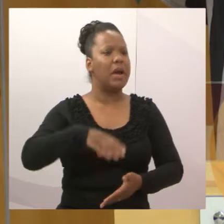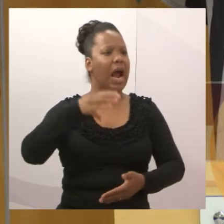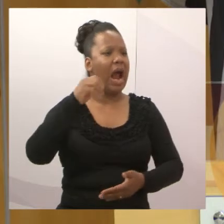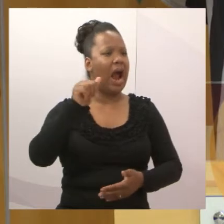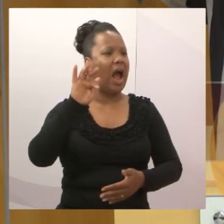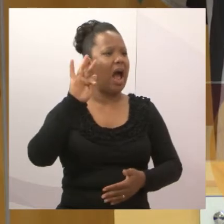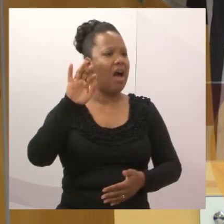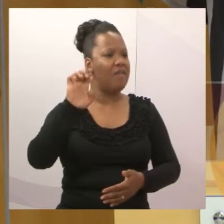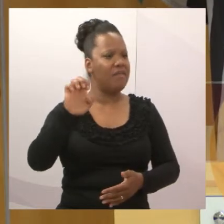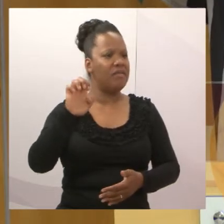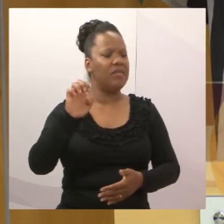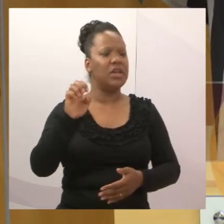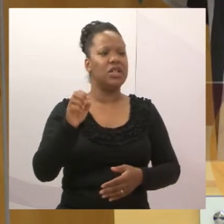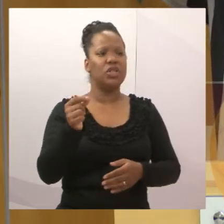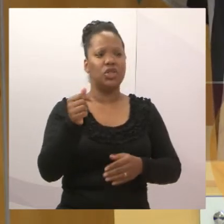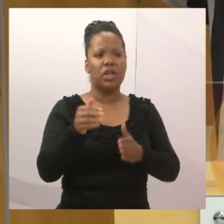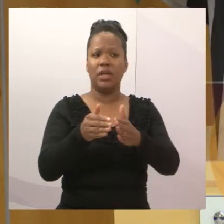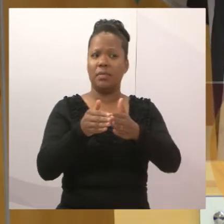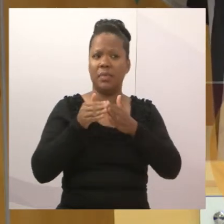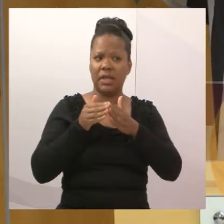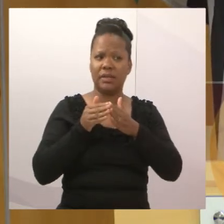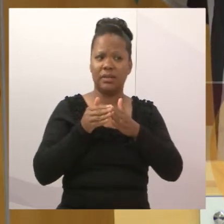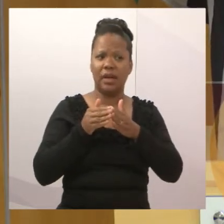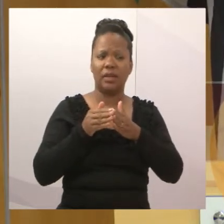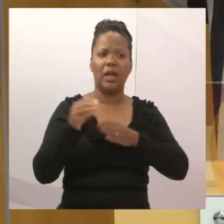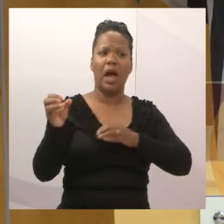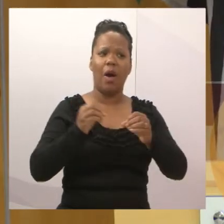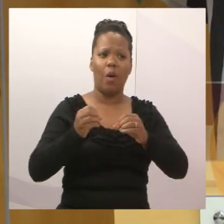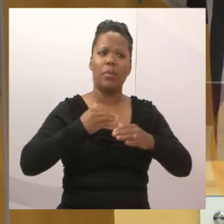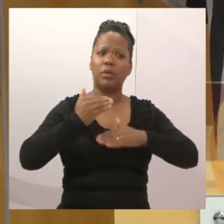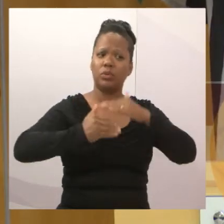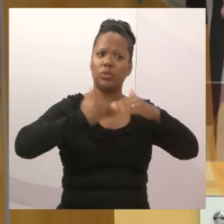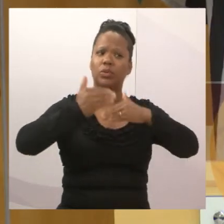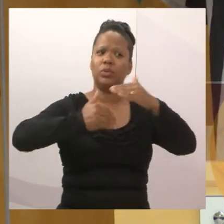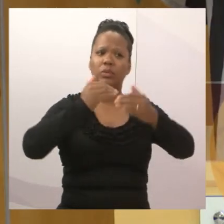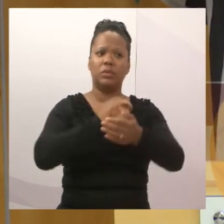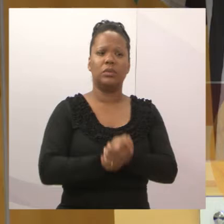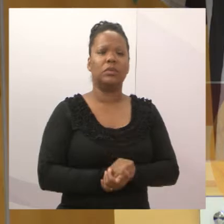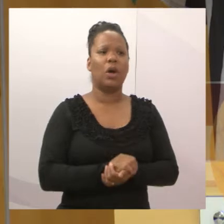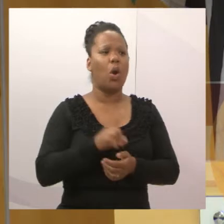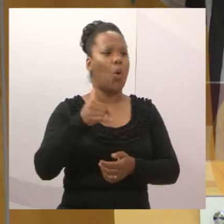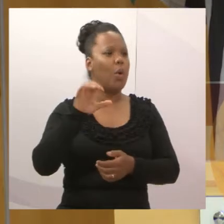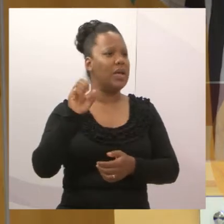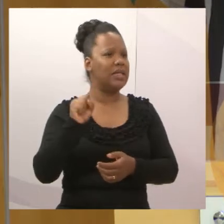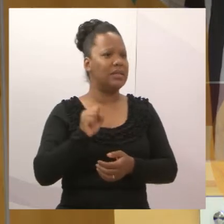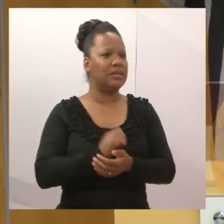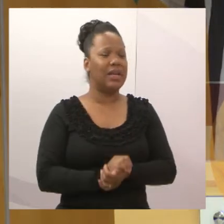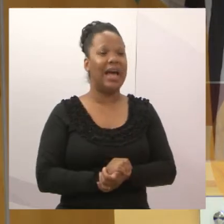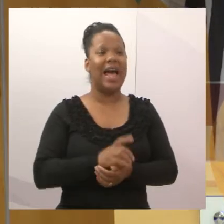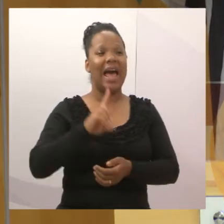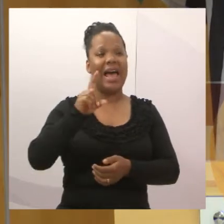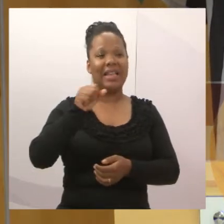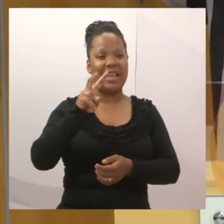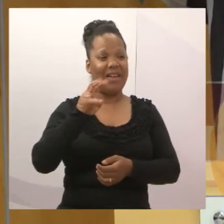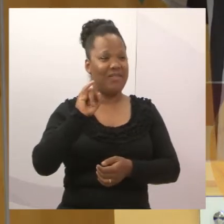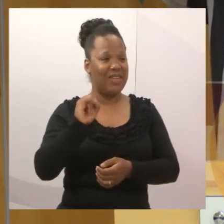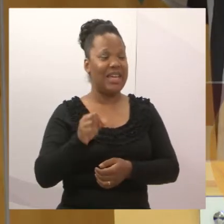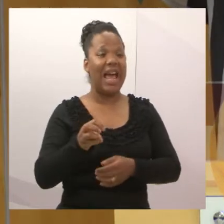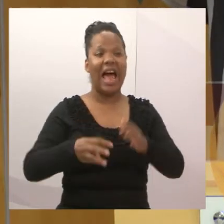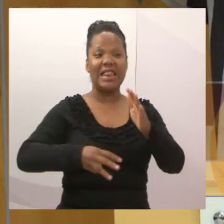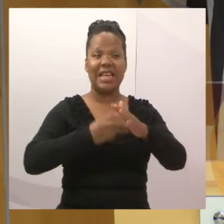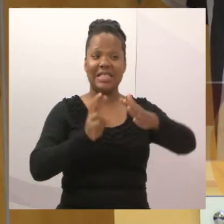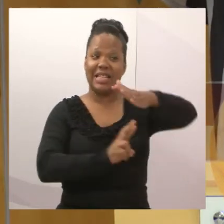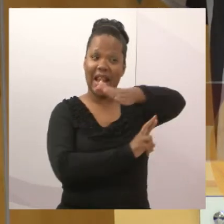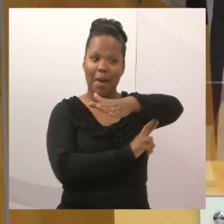deve estar saindo, esperamos tirar essas obras do papel, como o Flavinho citou aqui, a da Avelino, a terceira